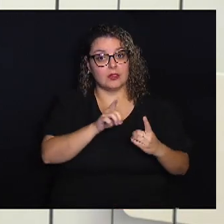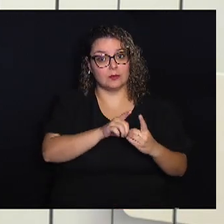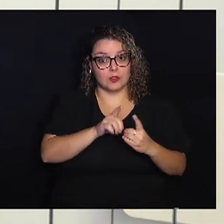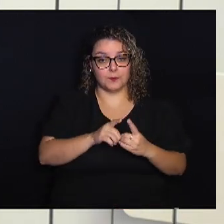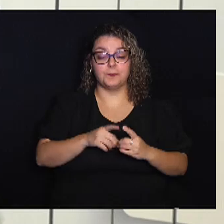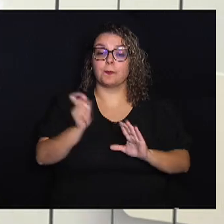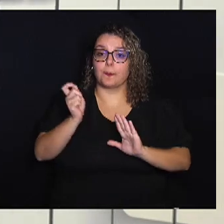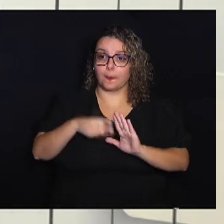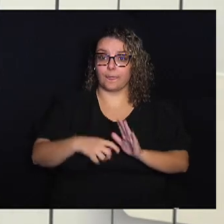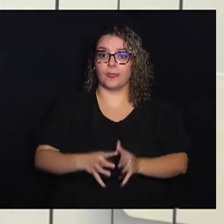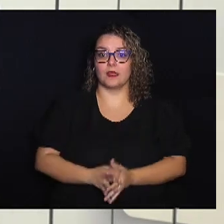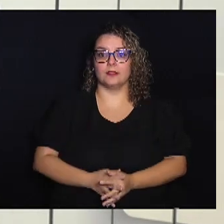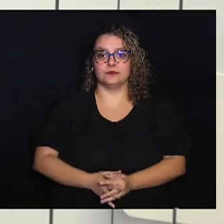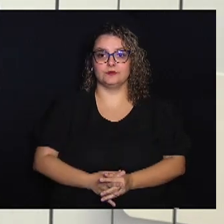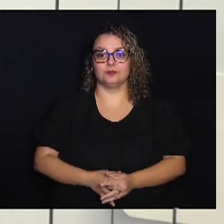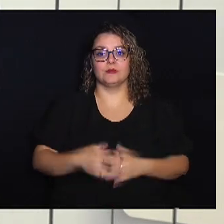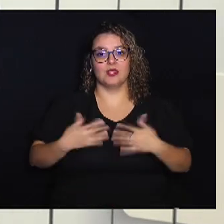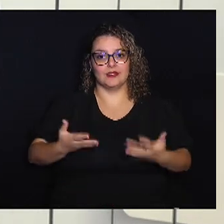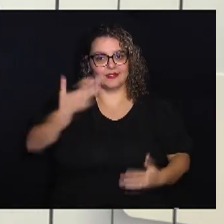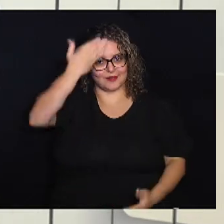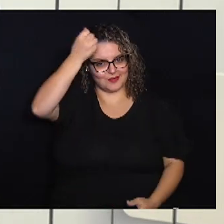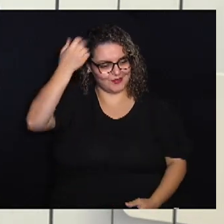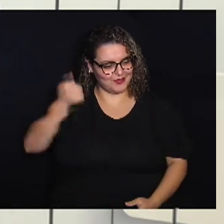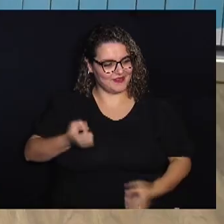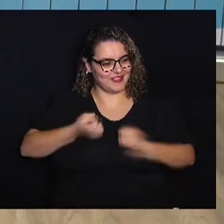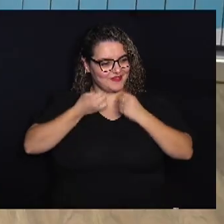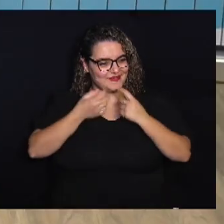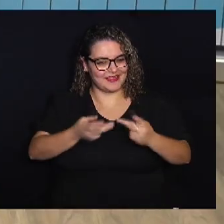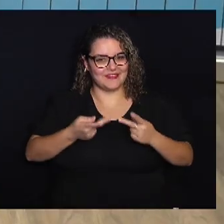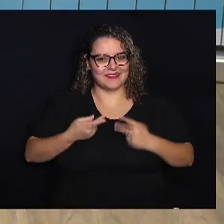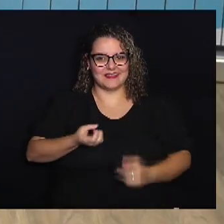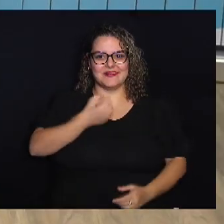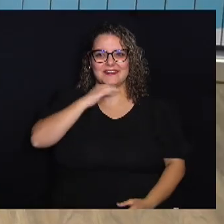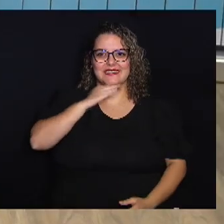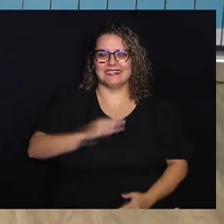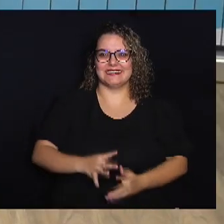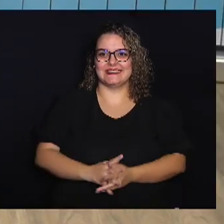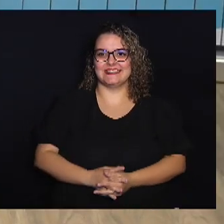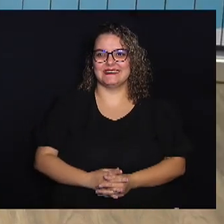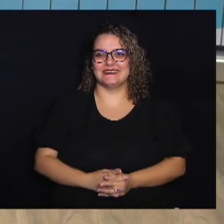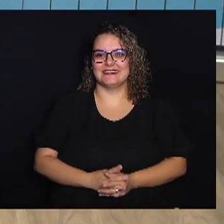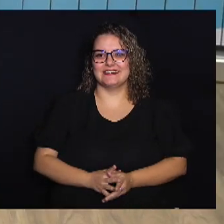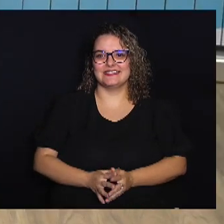seja realizado. Então, Rúbia, seja bem-vinda e boa tarde.